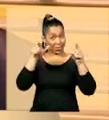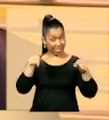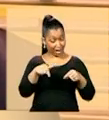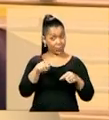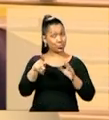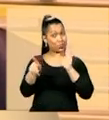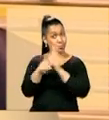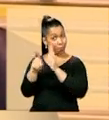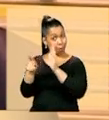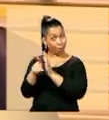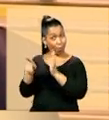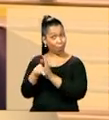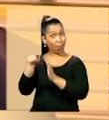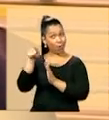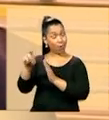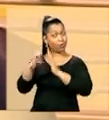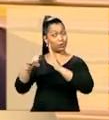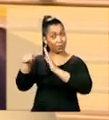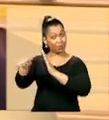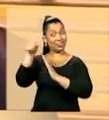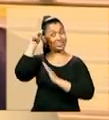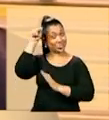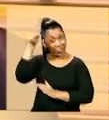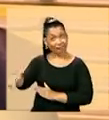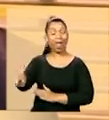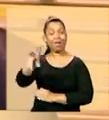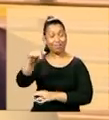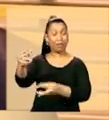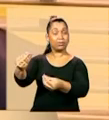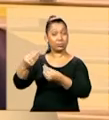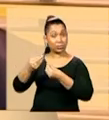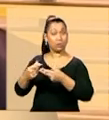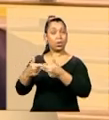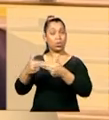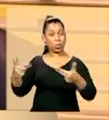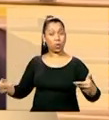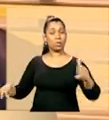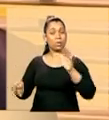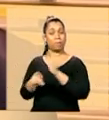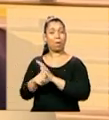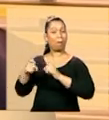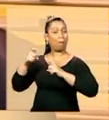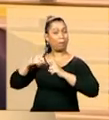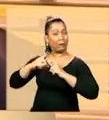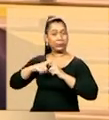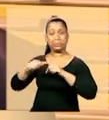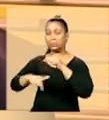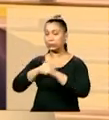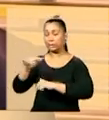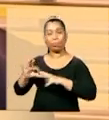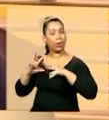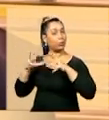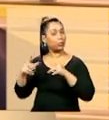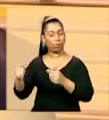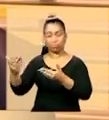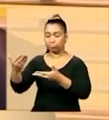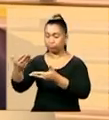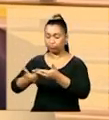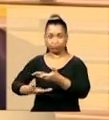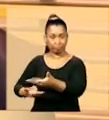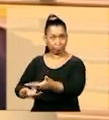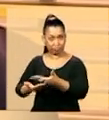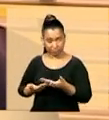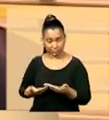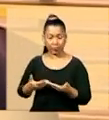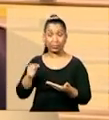de serviço vai ter que obedecer todas as normas de segurança, medicina do trabalho, como veio sendo exposto aqui no